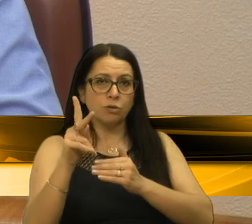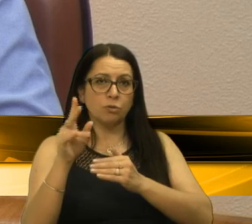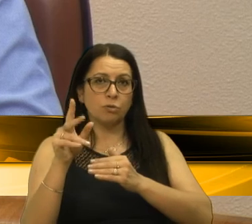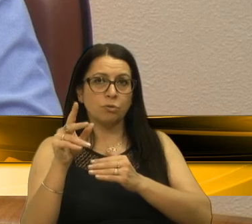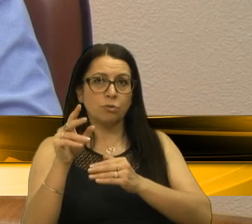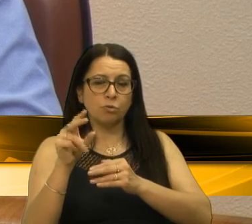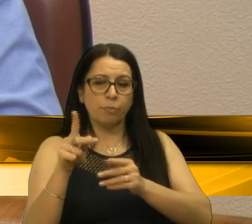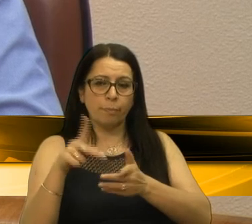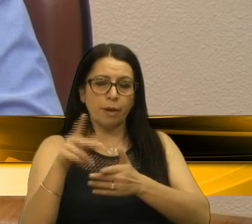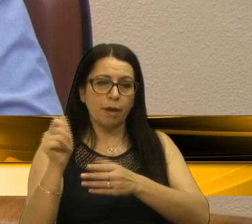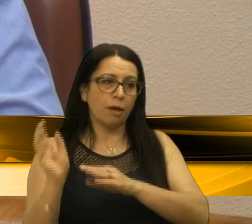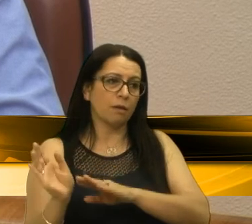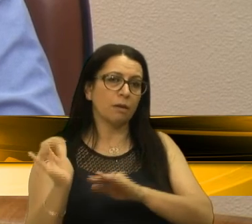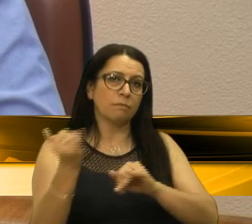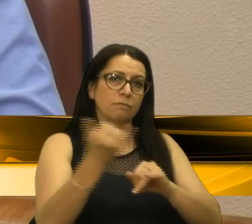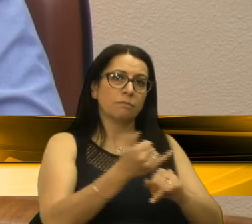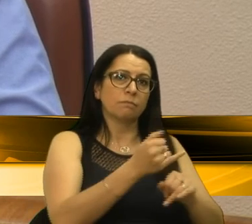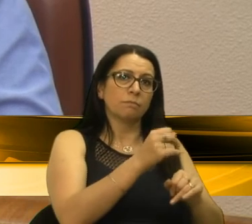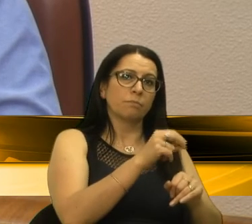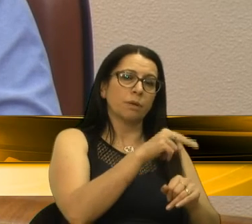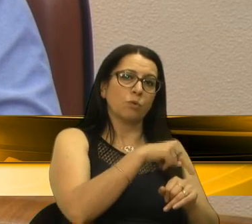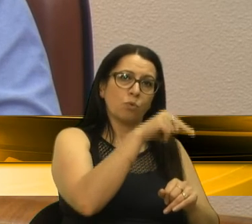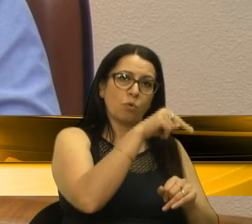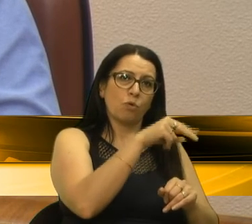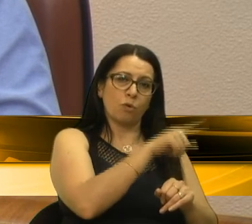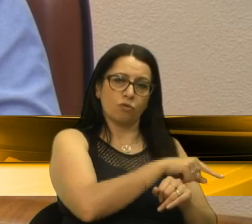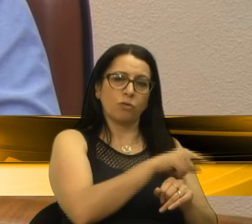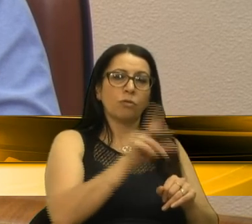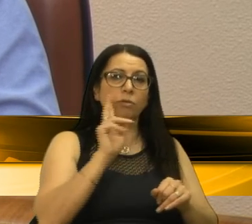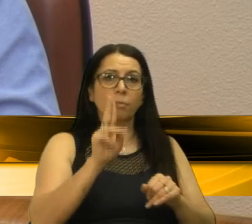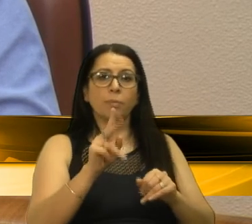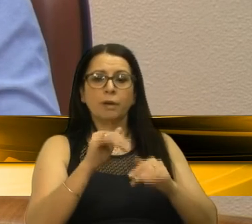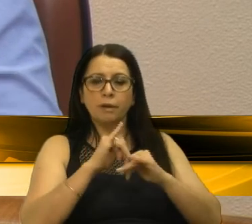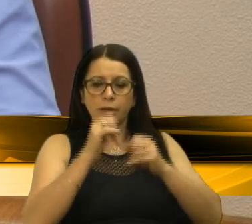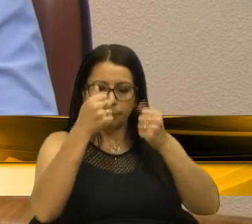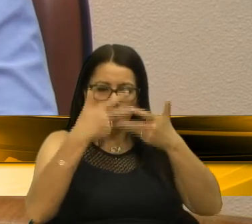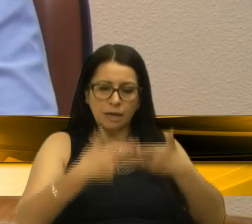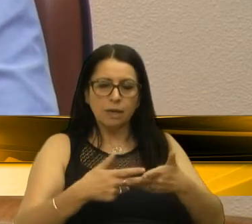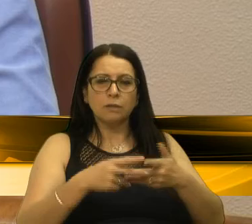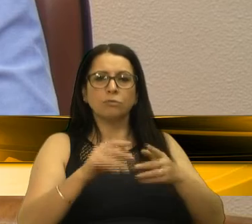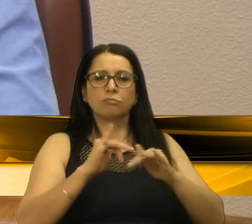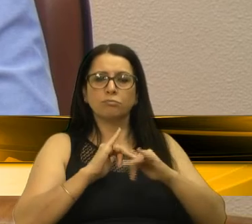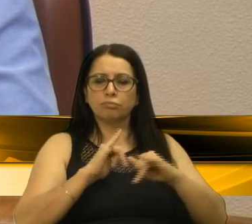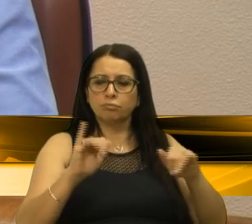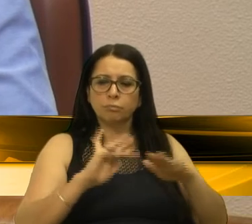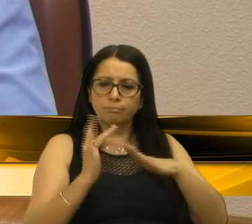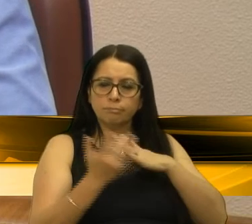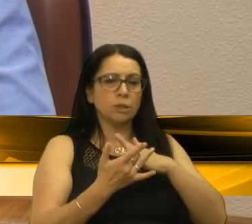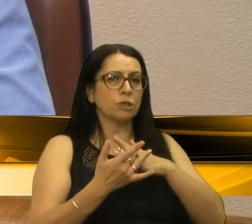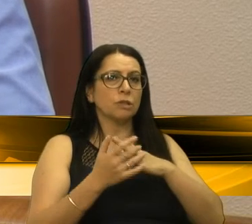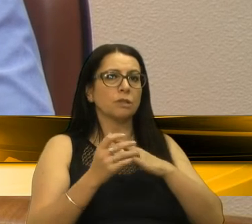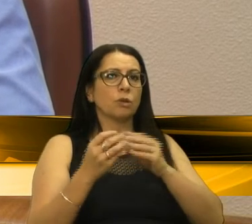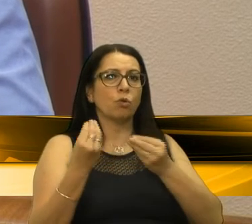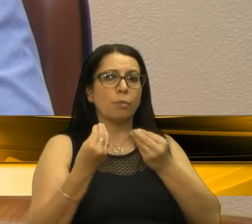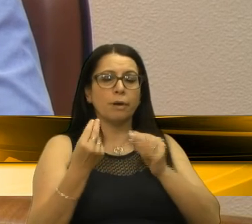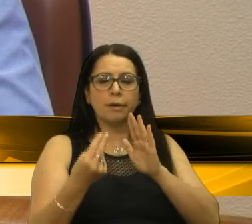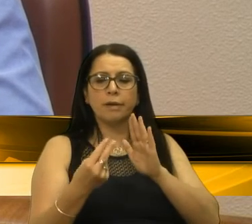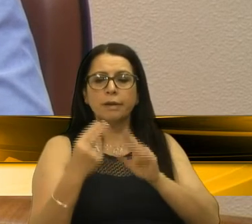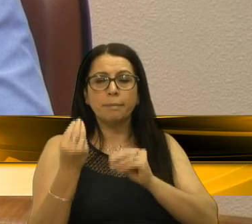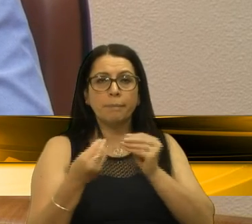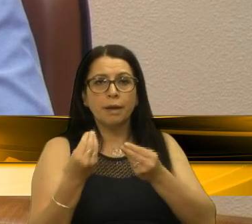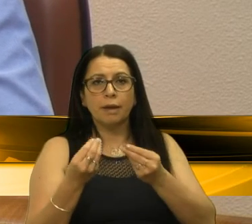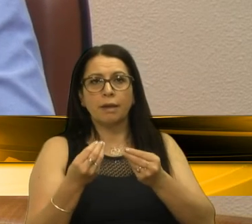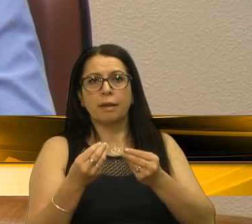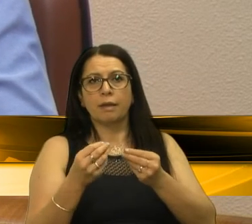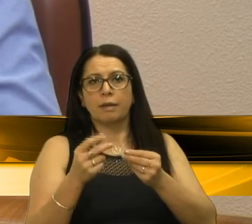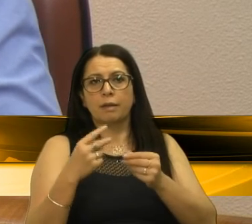Fizemos divulgação na imprensa, rádio, jornal, explicando à população quando deveria buscar atenção básica, quando deveria